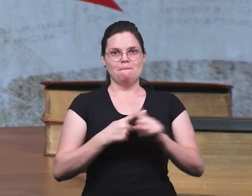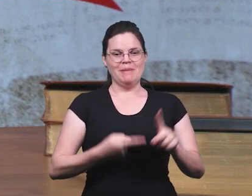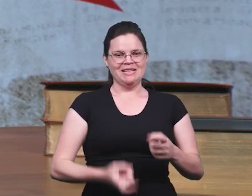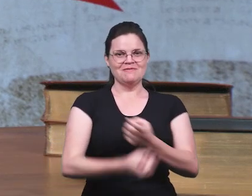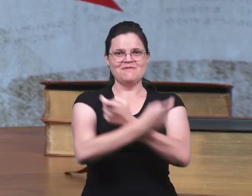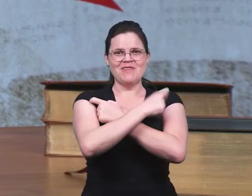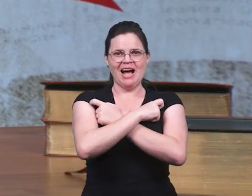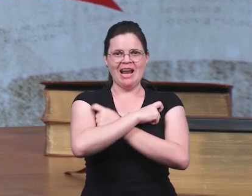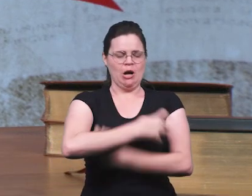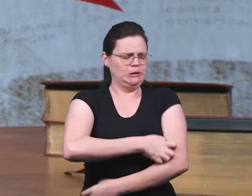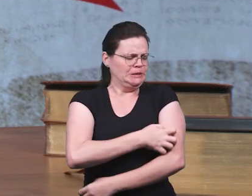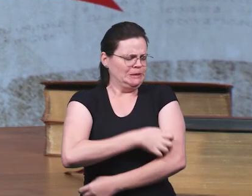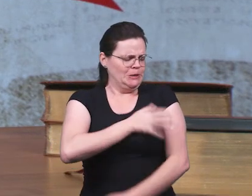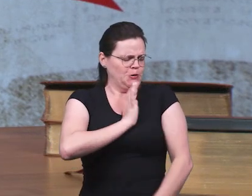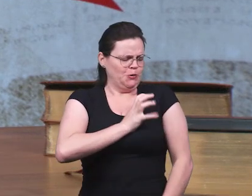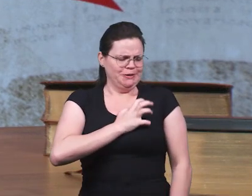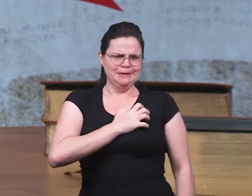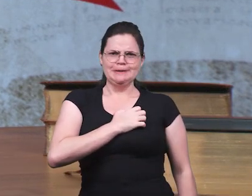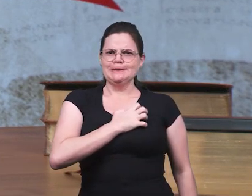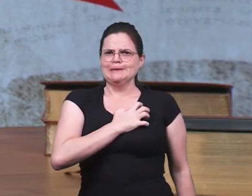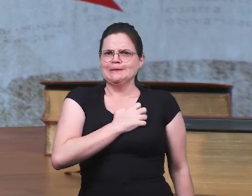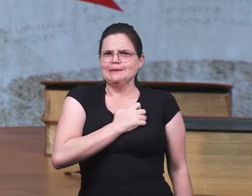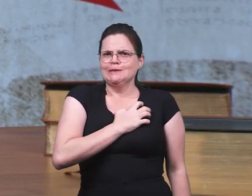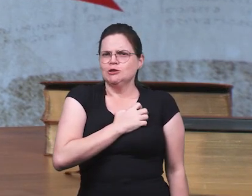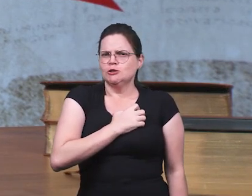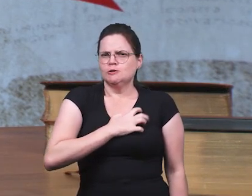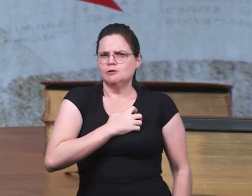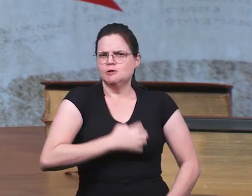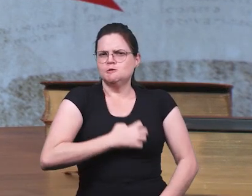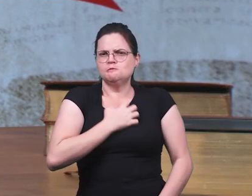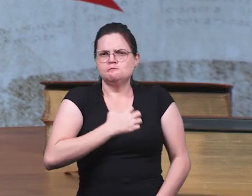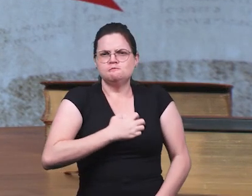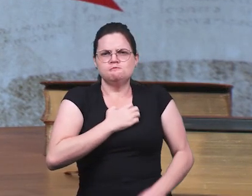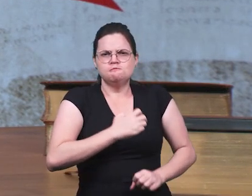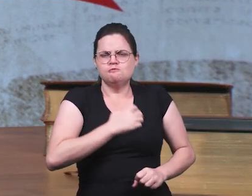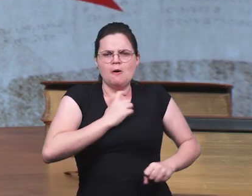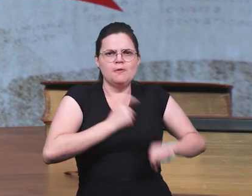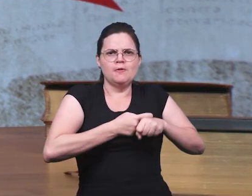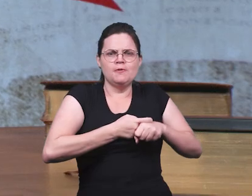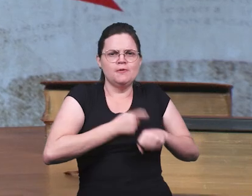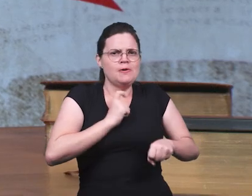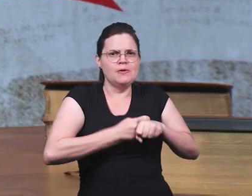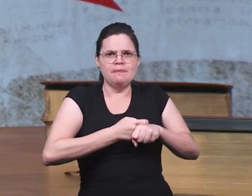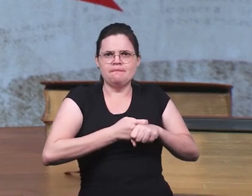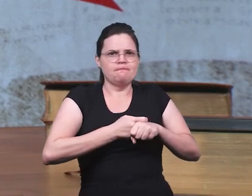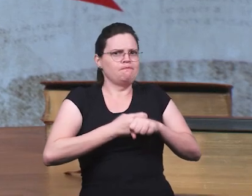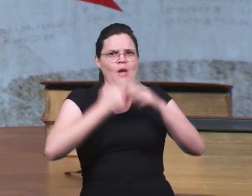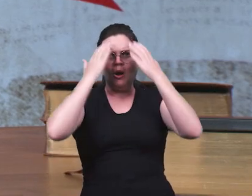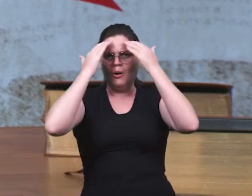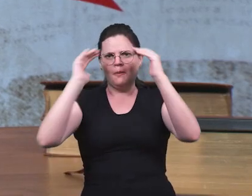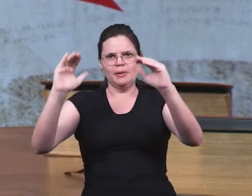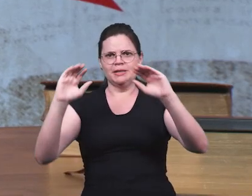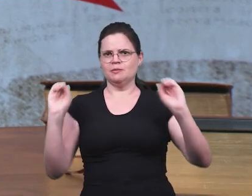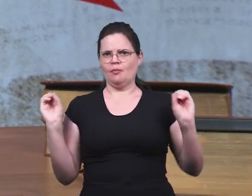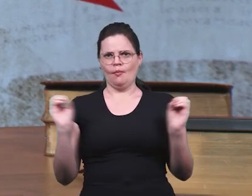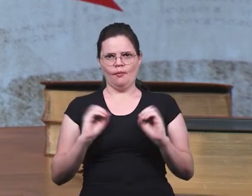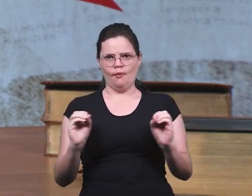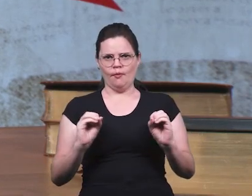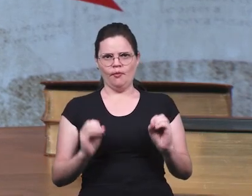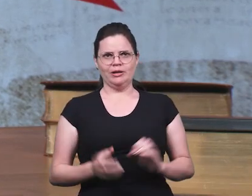endureceu o coração de Faraó e não os ouviu, como o Senhor tinha dito a Moisés.